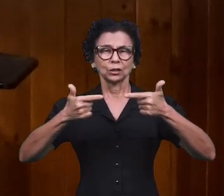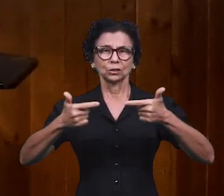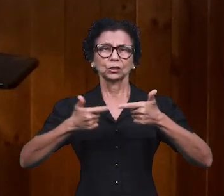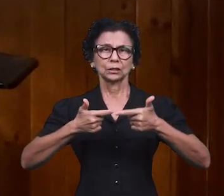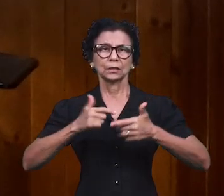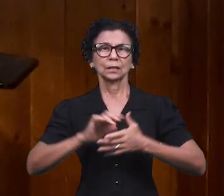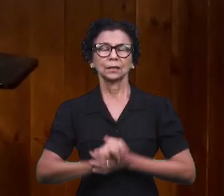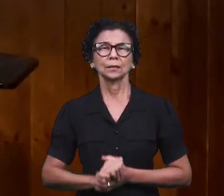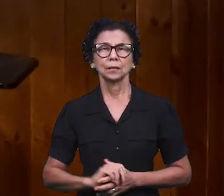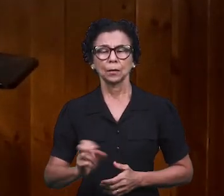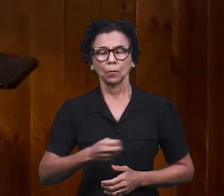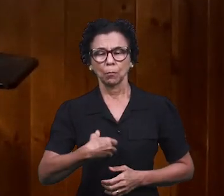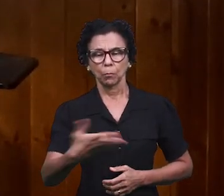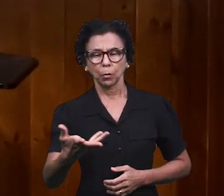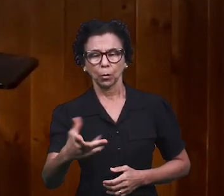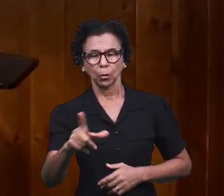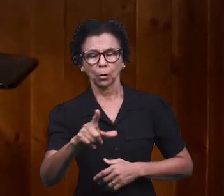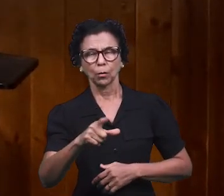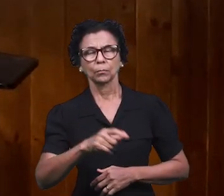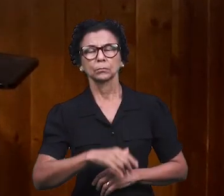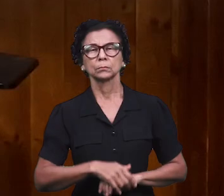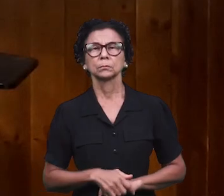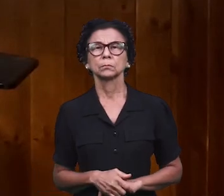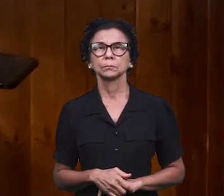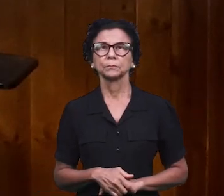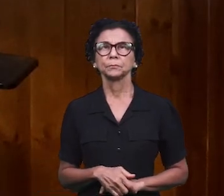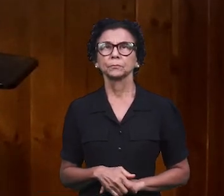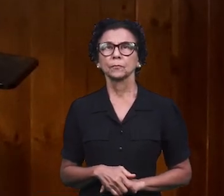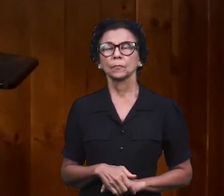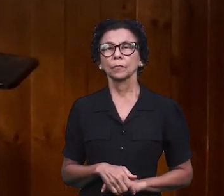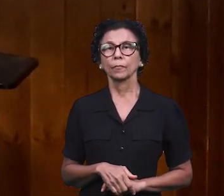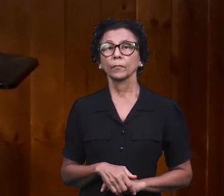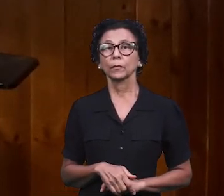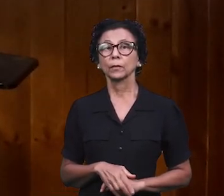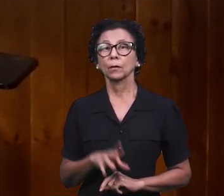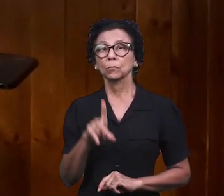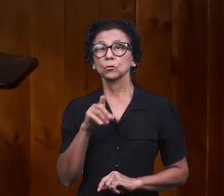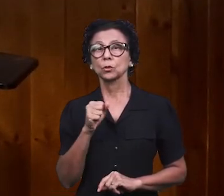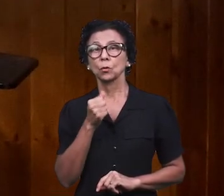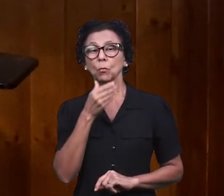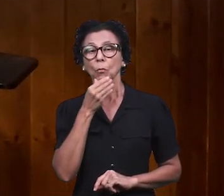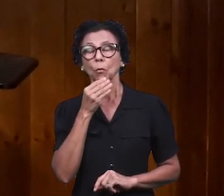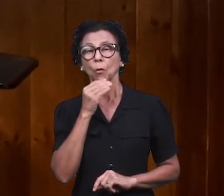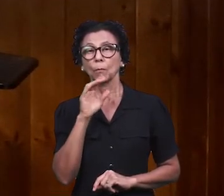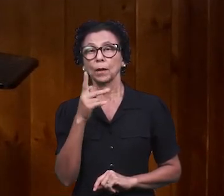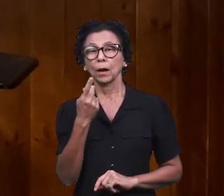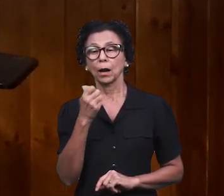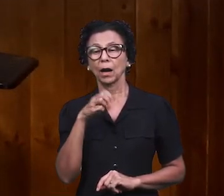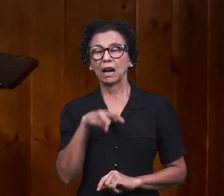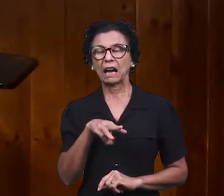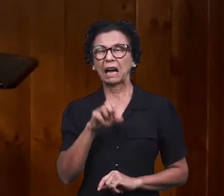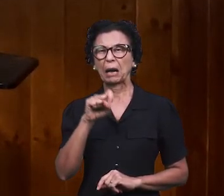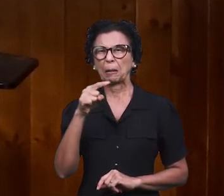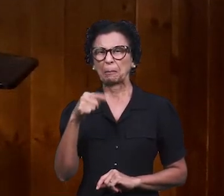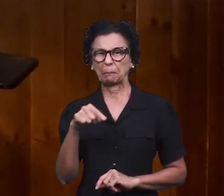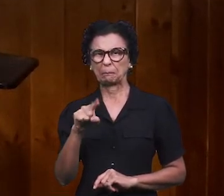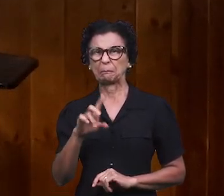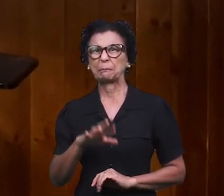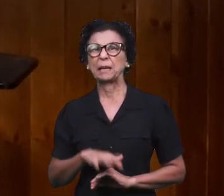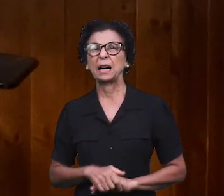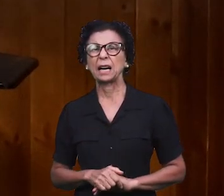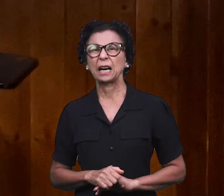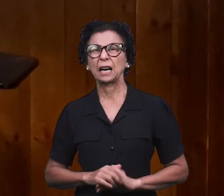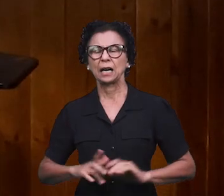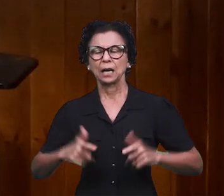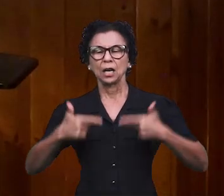a data que aquele terrível Amã lançou sortes para